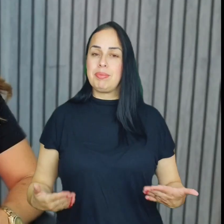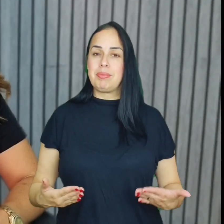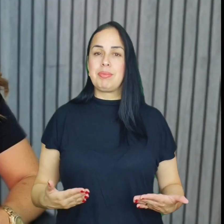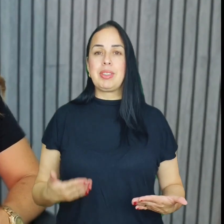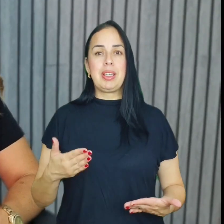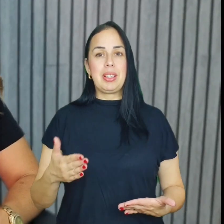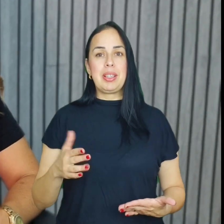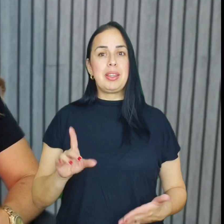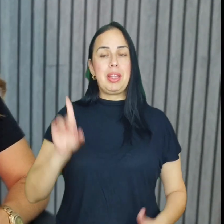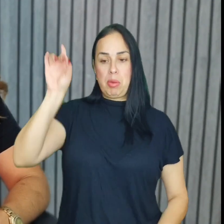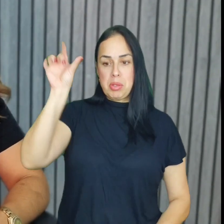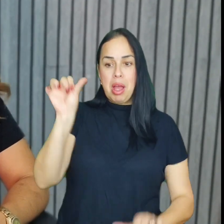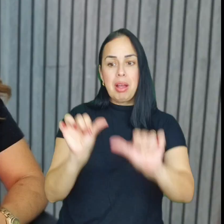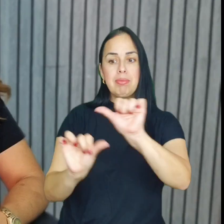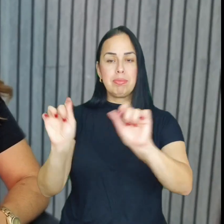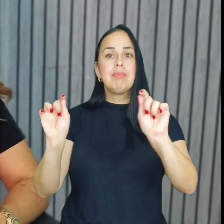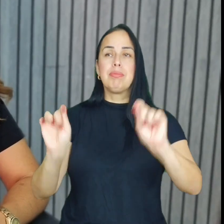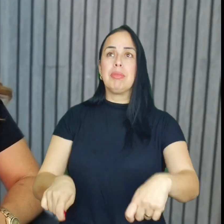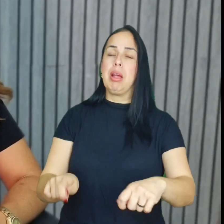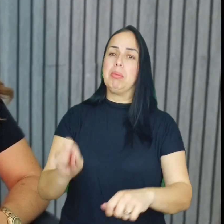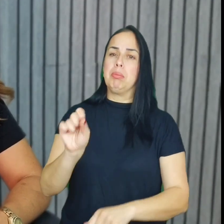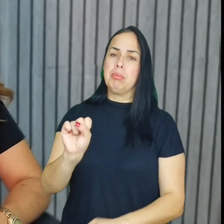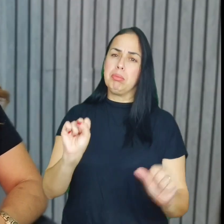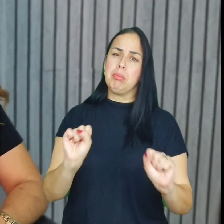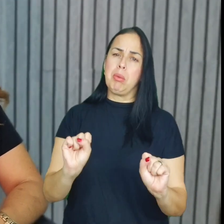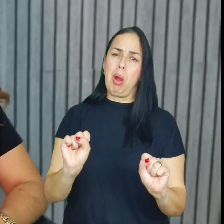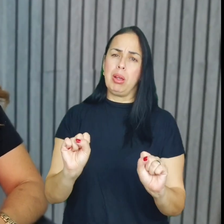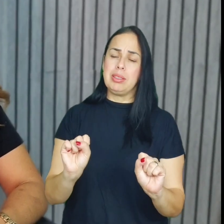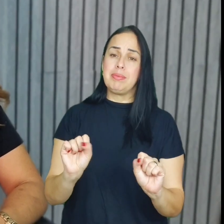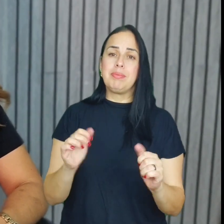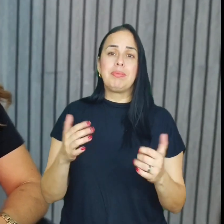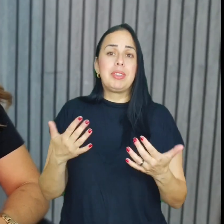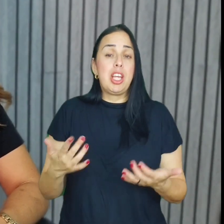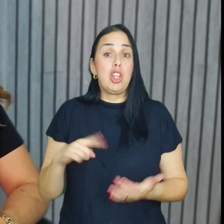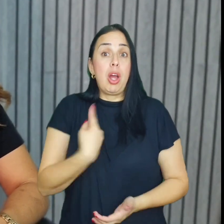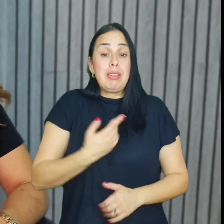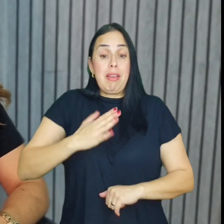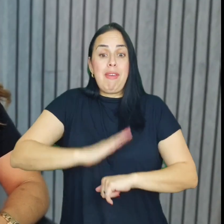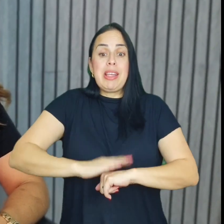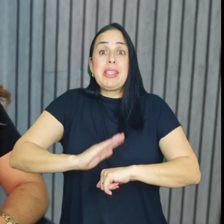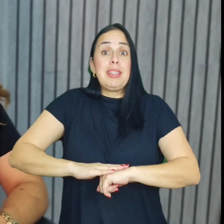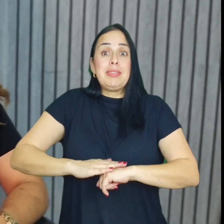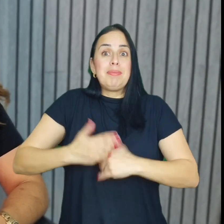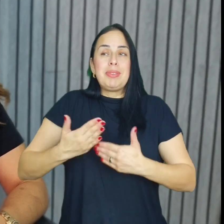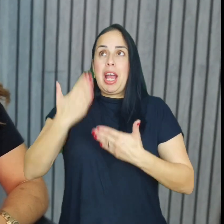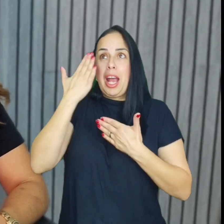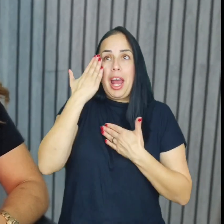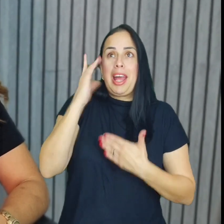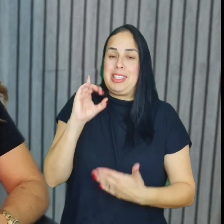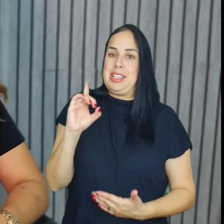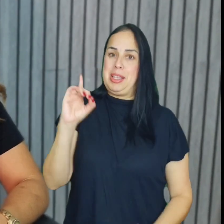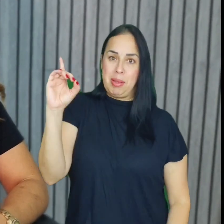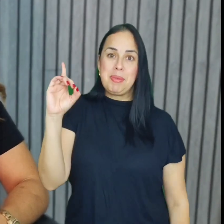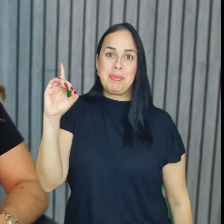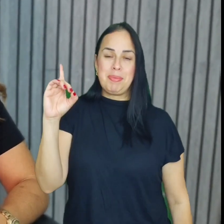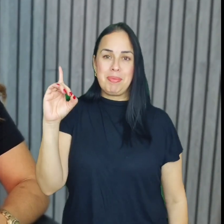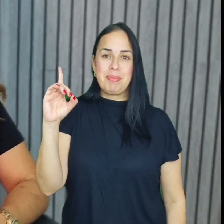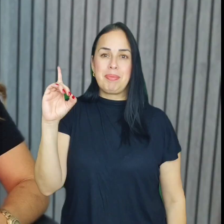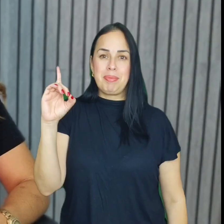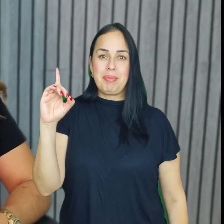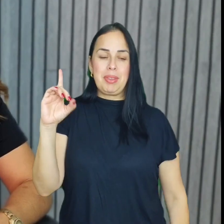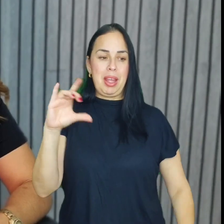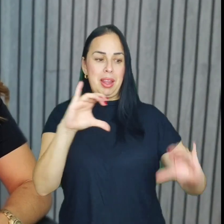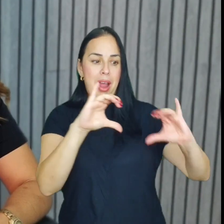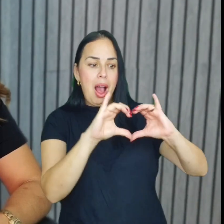E só quem pode mudar isso é Deus. Ele pode. E o que a gente pode fazer, graças a Deus